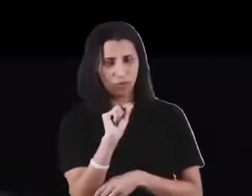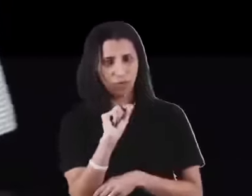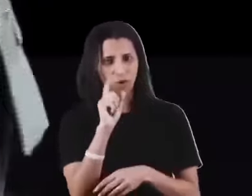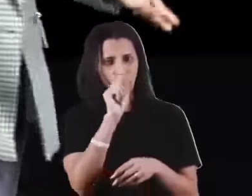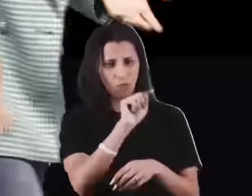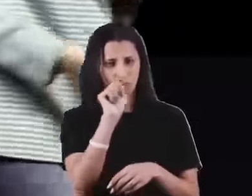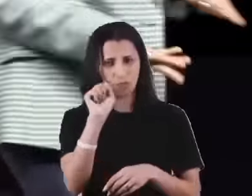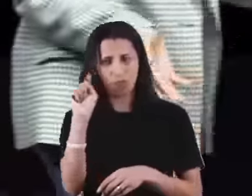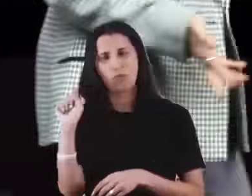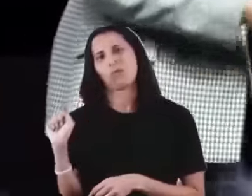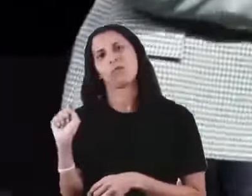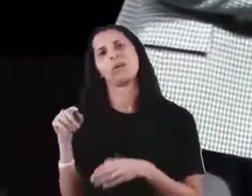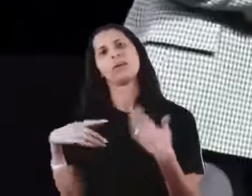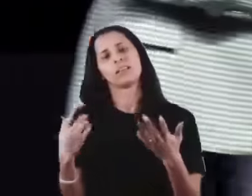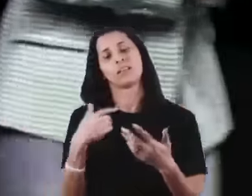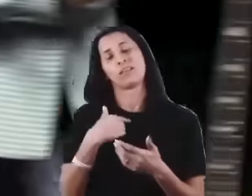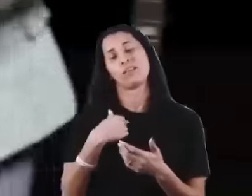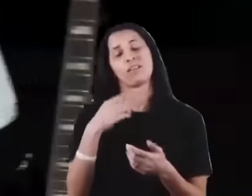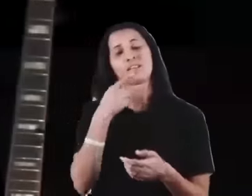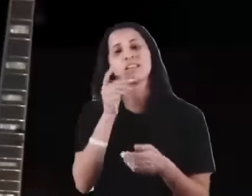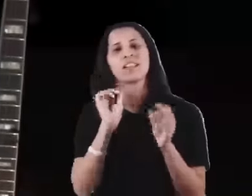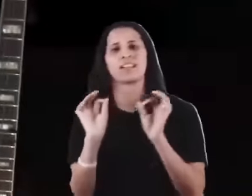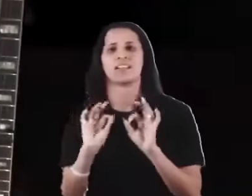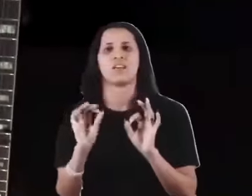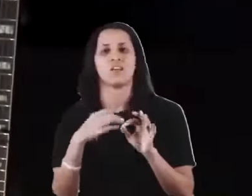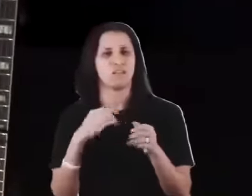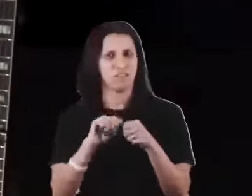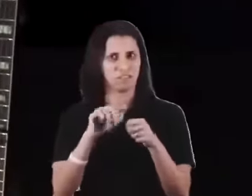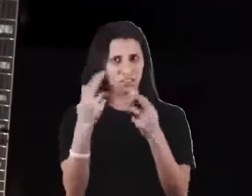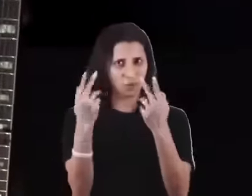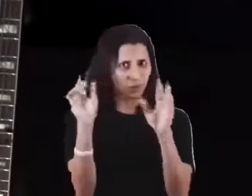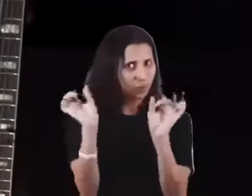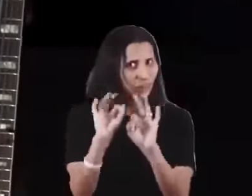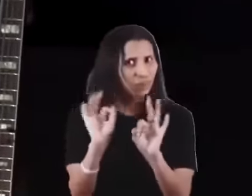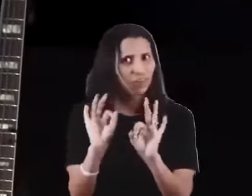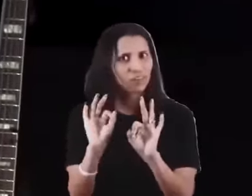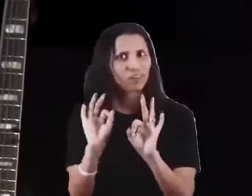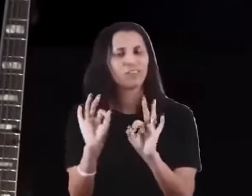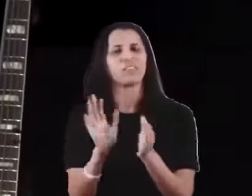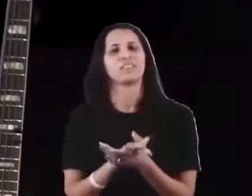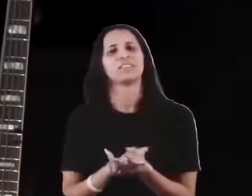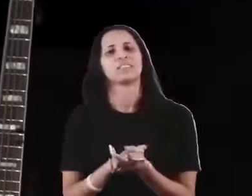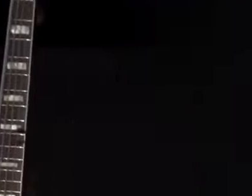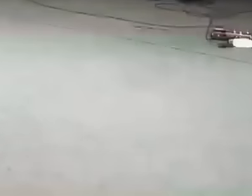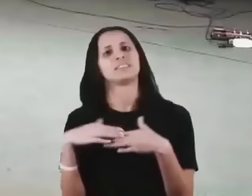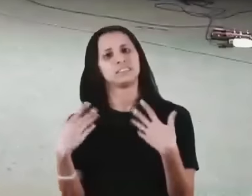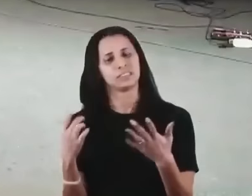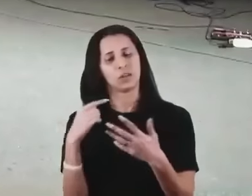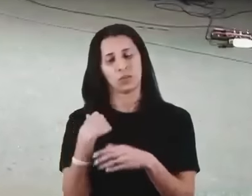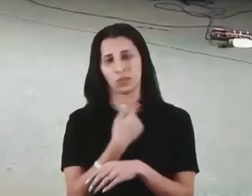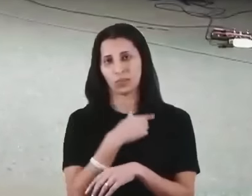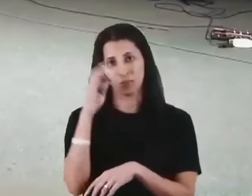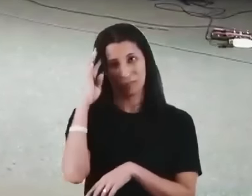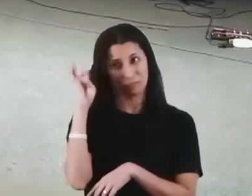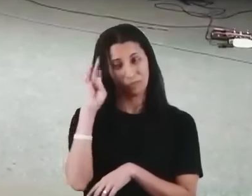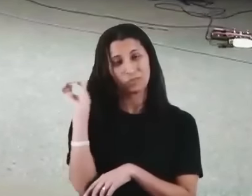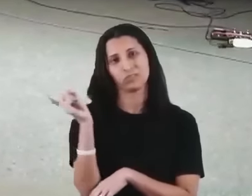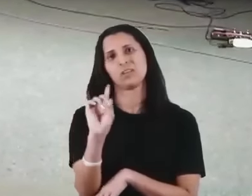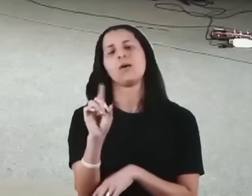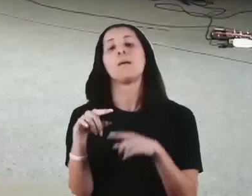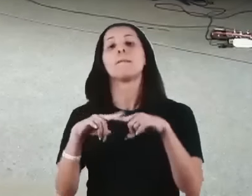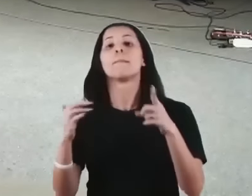link que eu não gosto nem de falar isso que eu não ia fazer isso que eu sou doida não é essa carrinho nem imagina mas